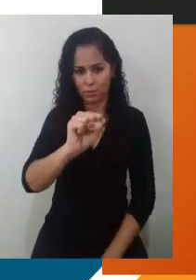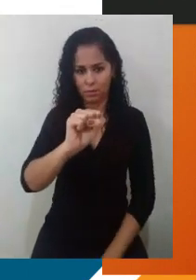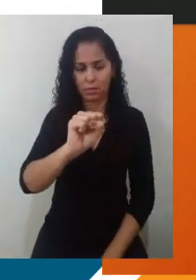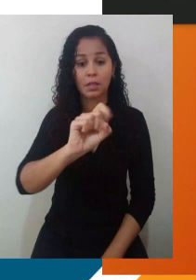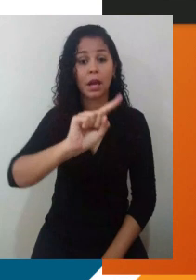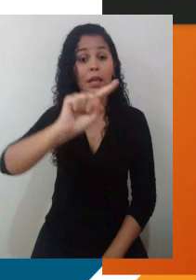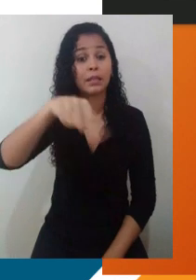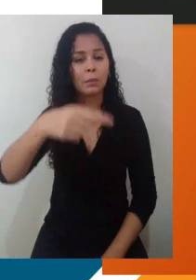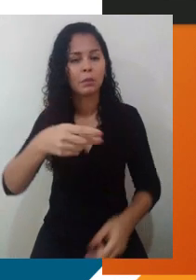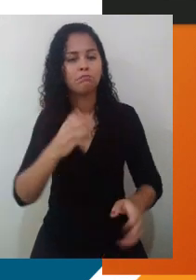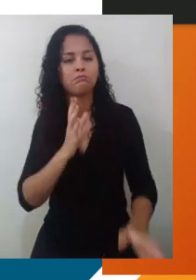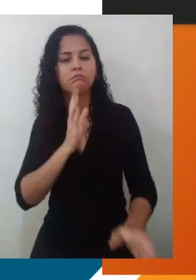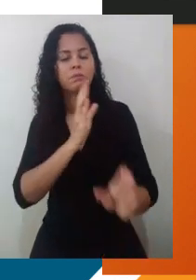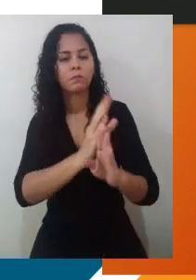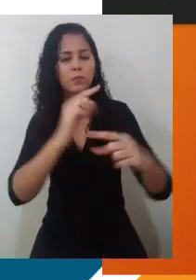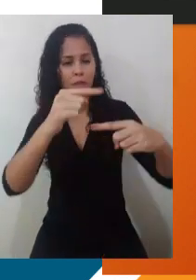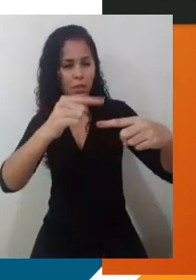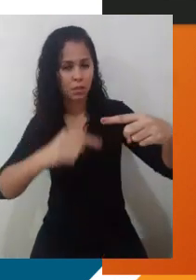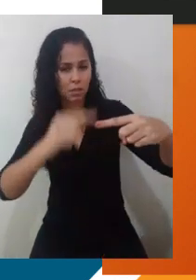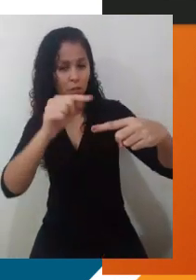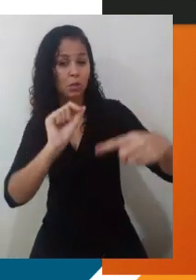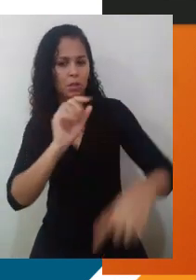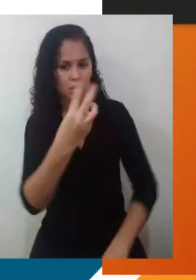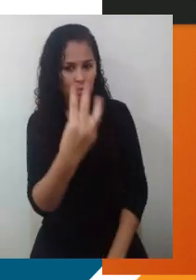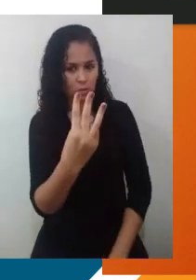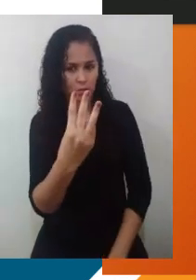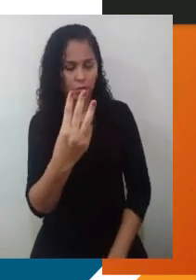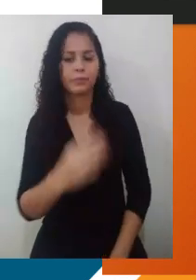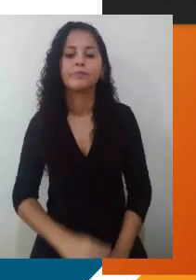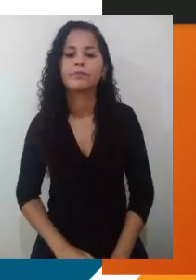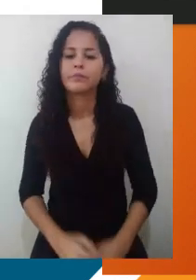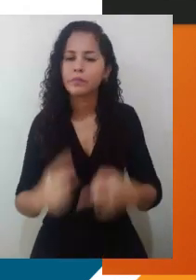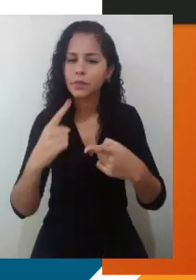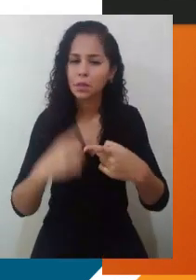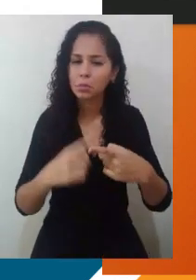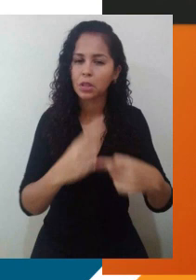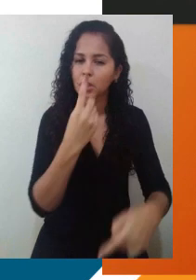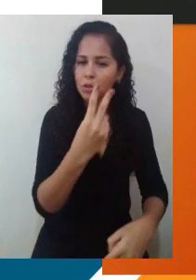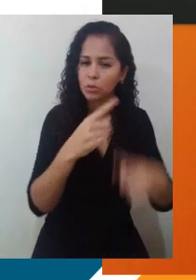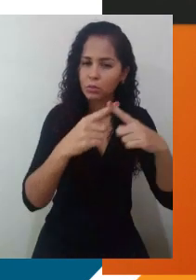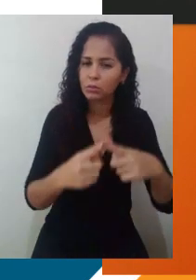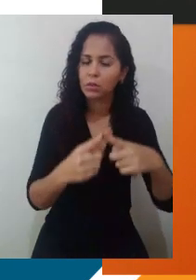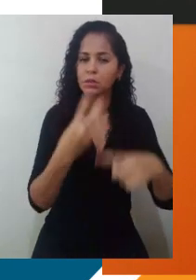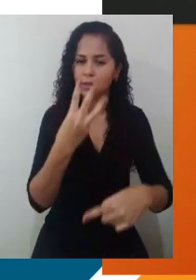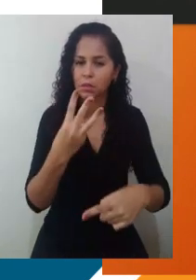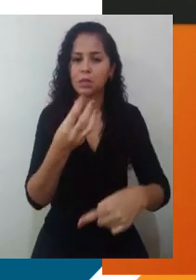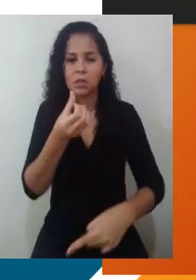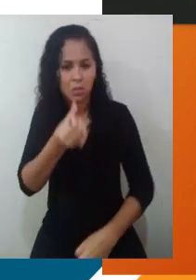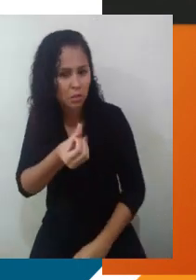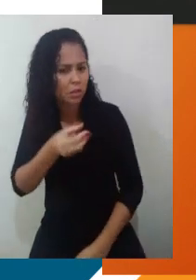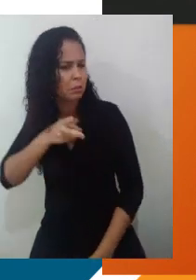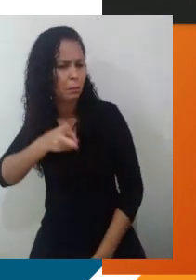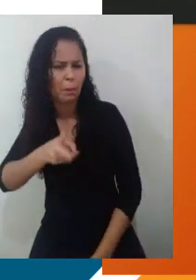S. Depois eu vou identificar qual é a razão da PG, e nesse caso a razão é 3, porque 2 vezes 3 é 6,